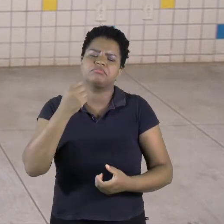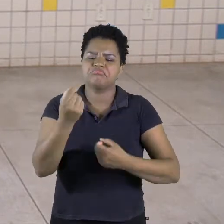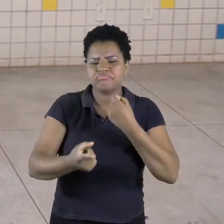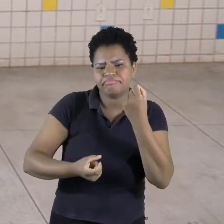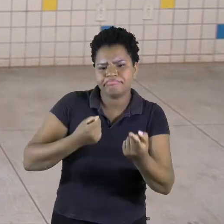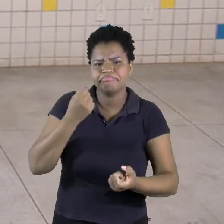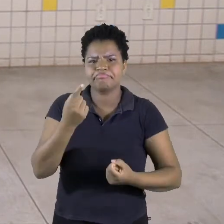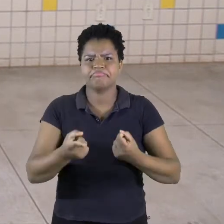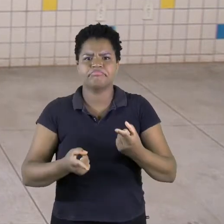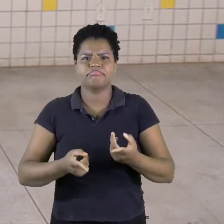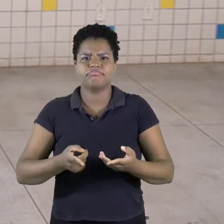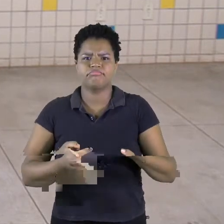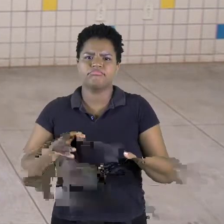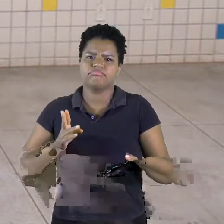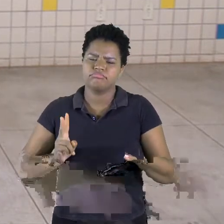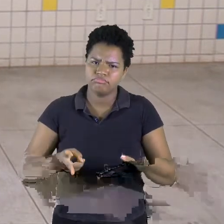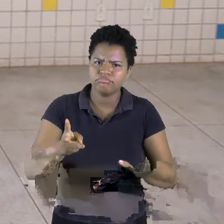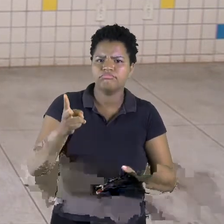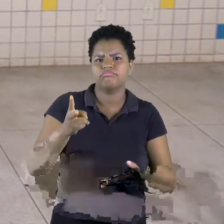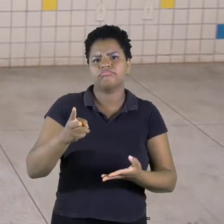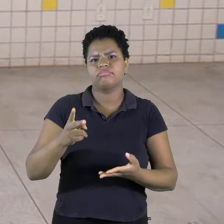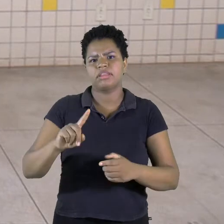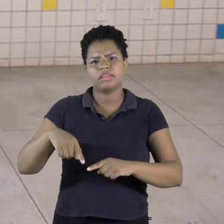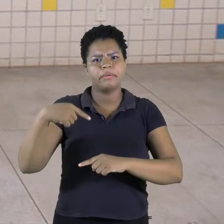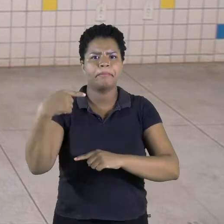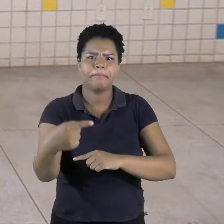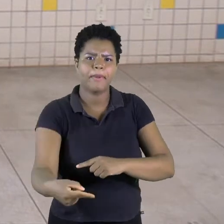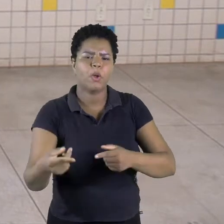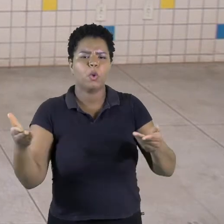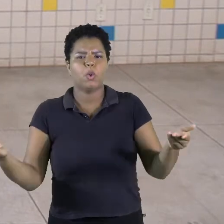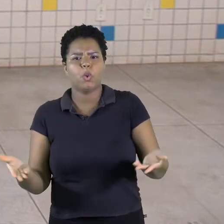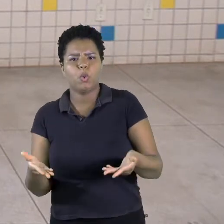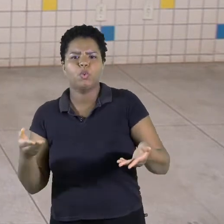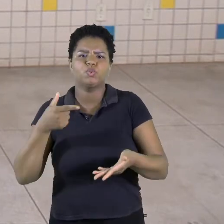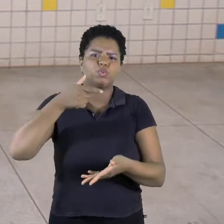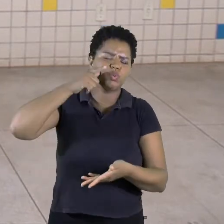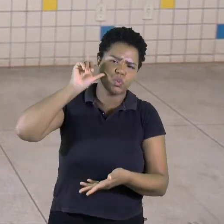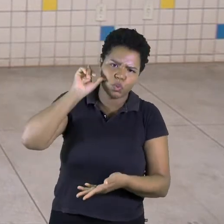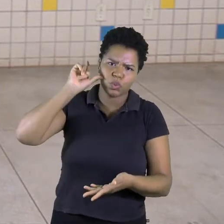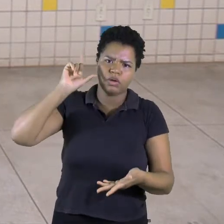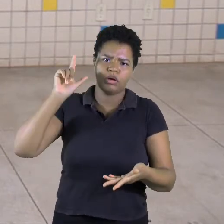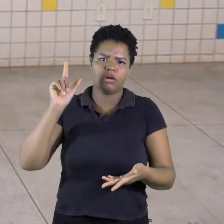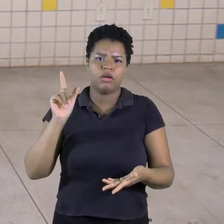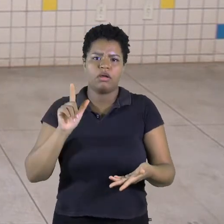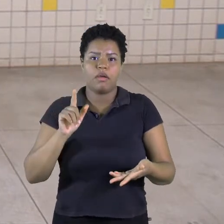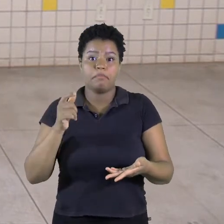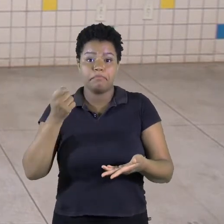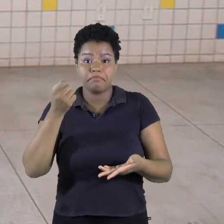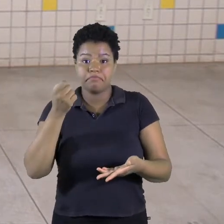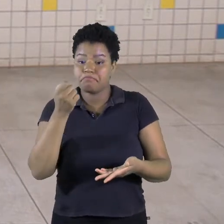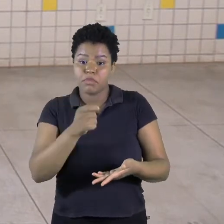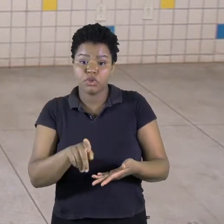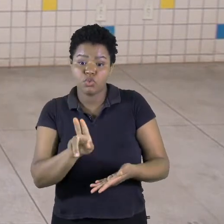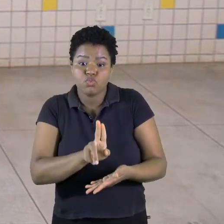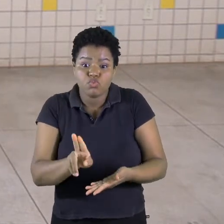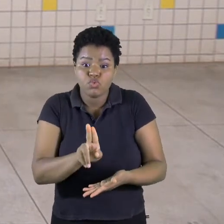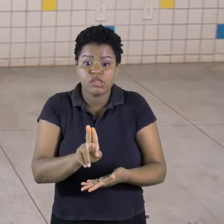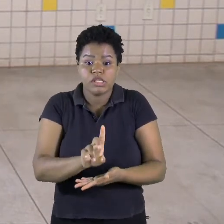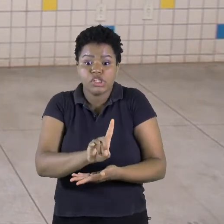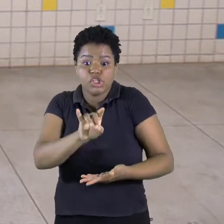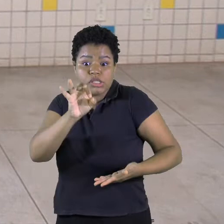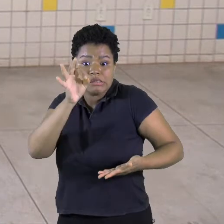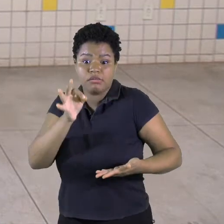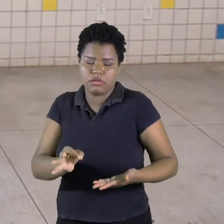durante, após, hoje em dia, ontem. A gente não precisa usar datas exatas, a gente usa